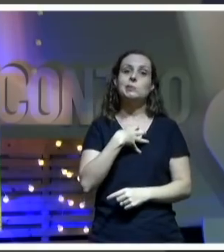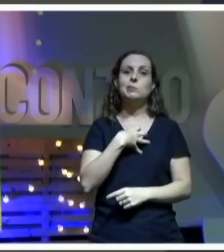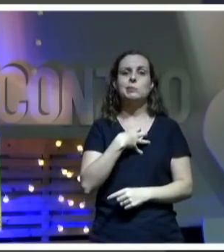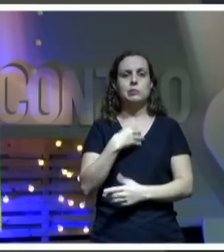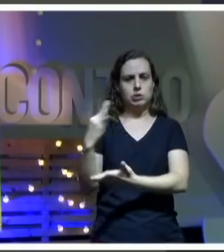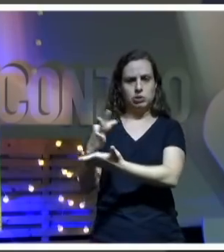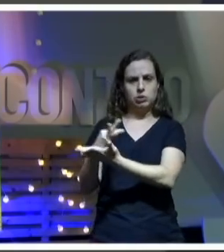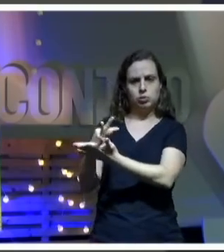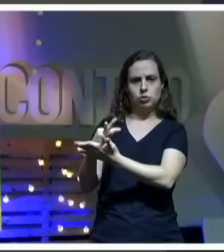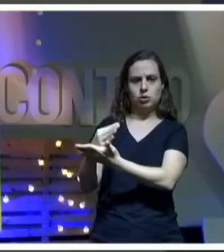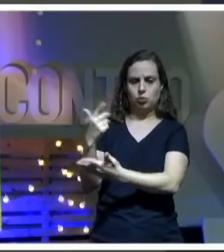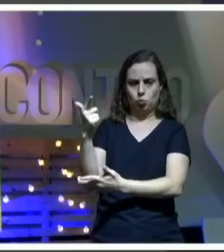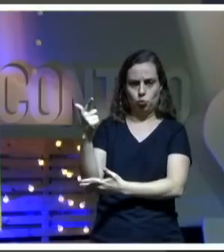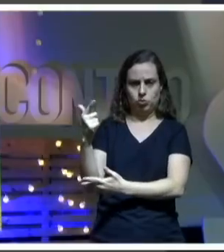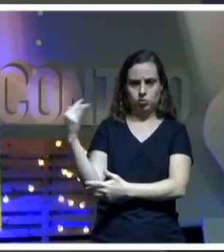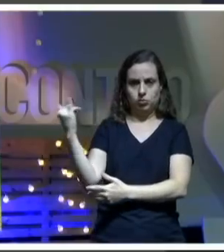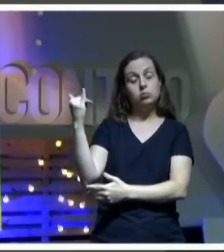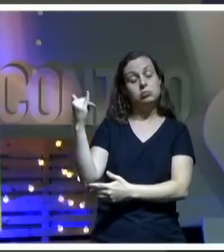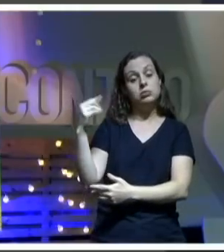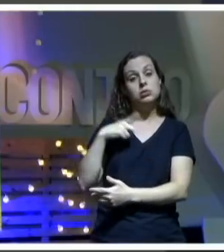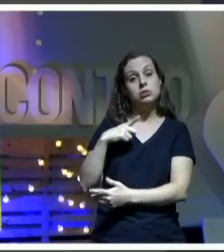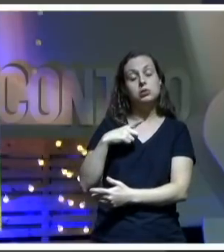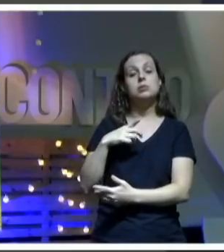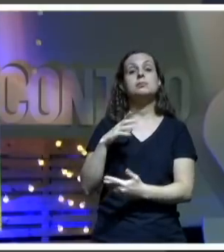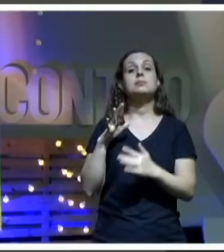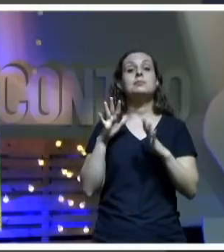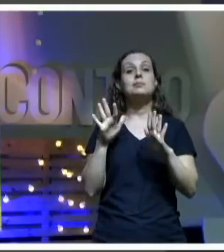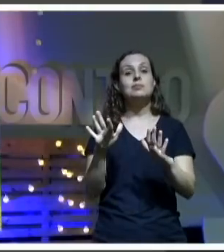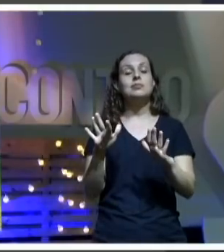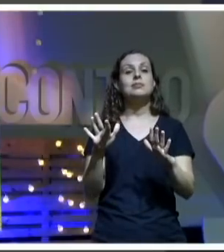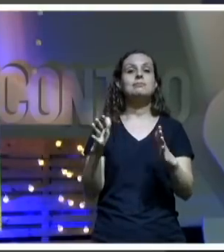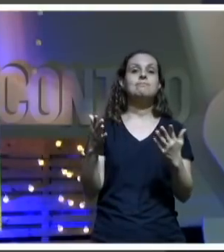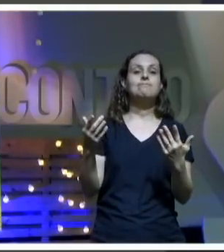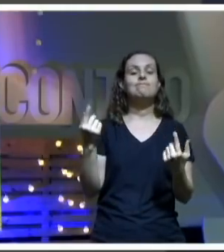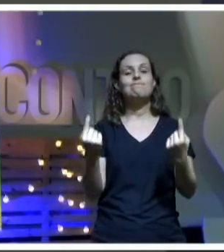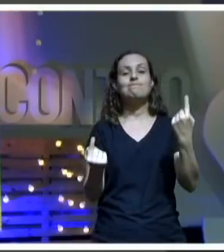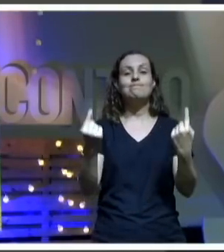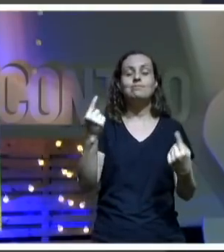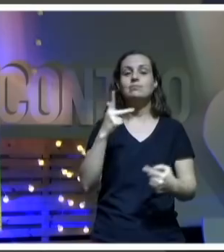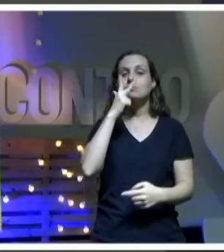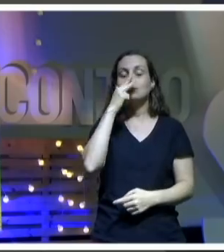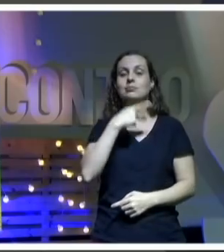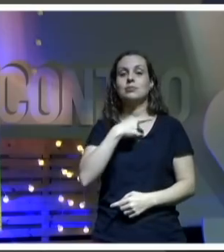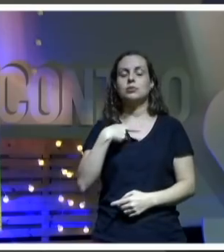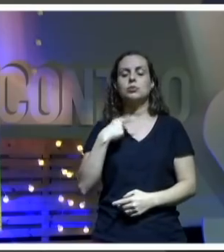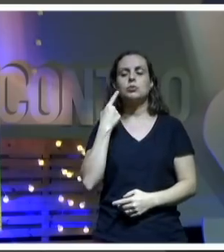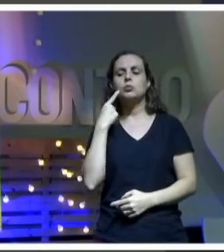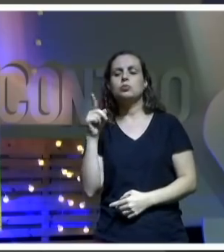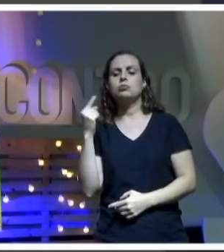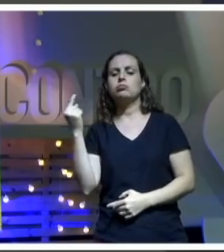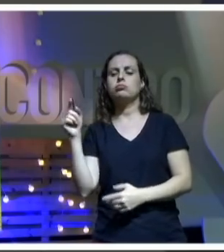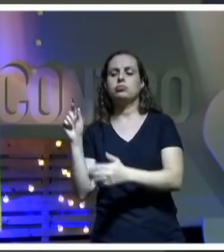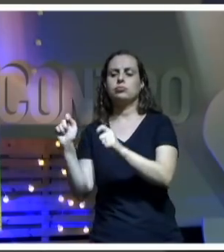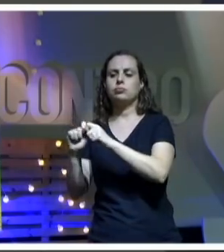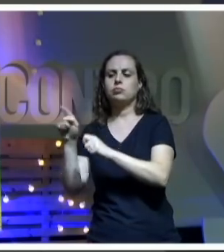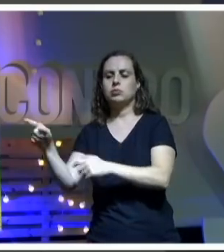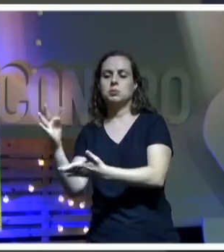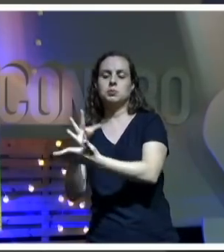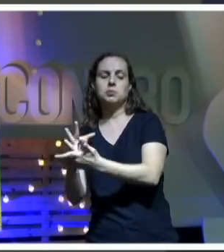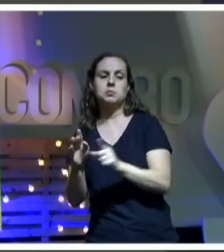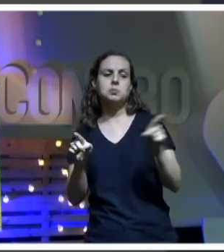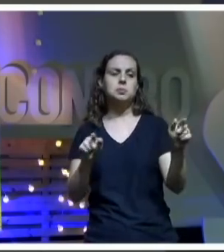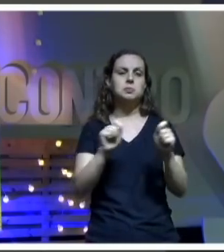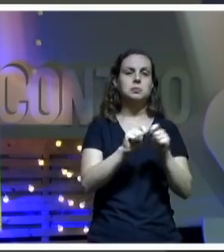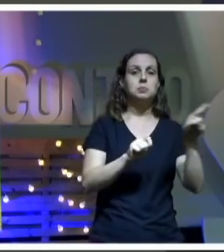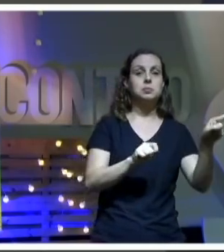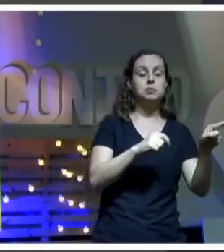é irrelevante o livro de eli está ali para mostrar que não é é porque é uma reação psicológica do ministro